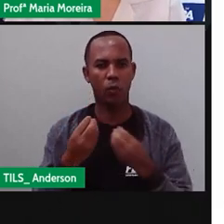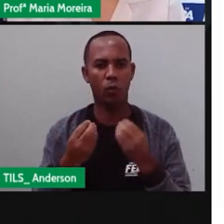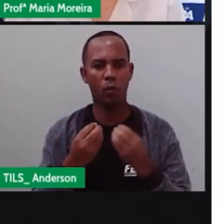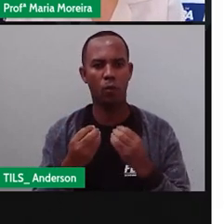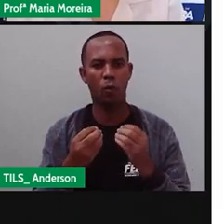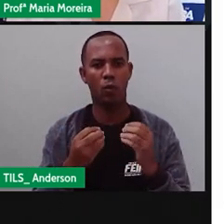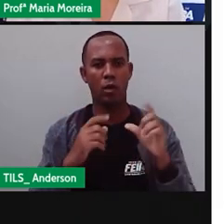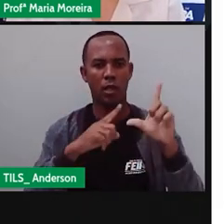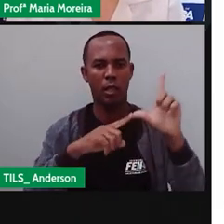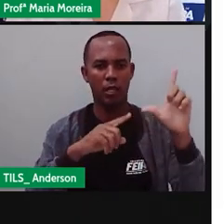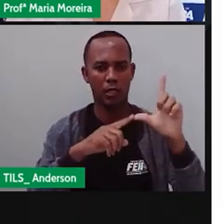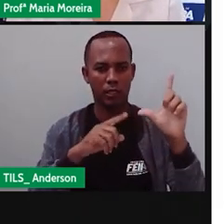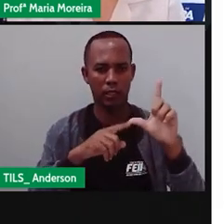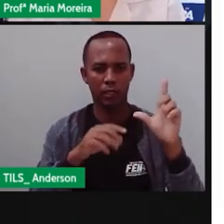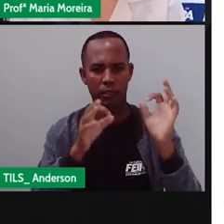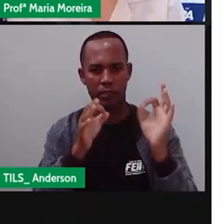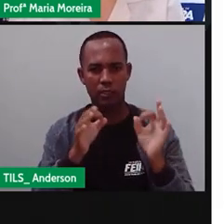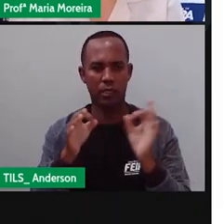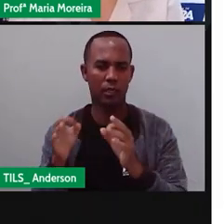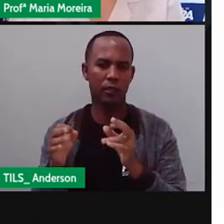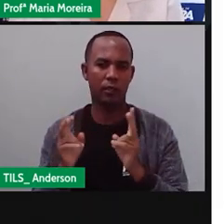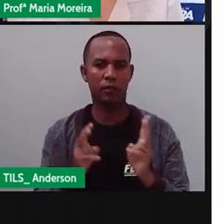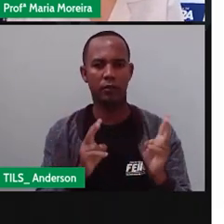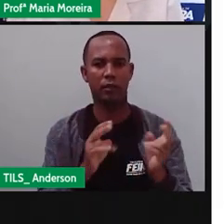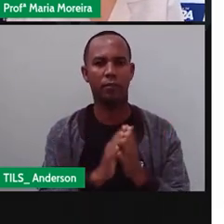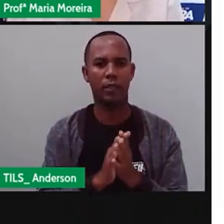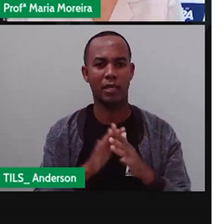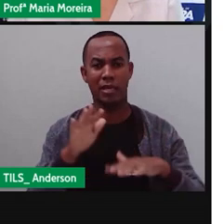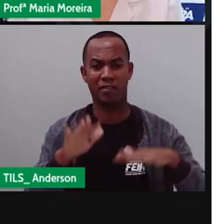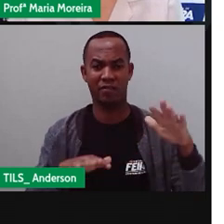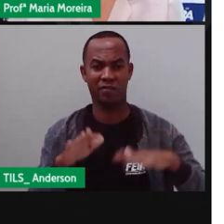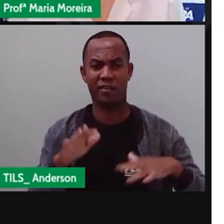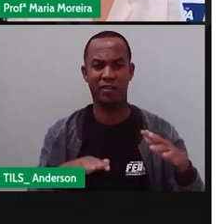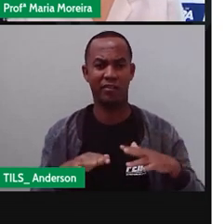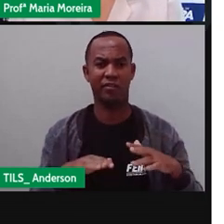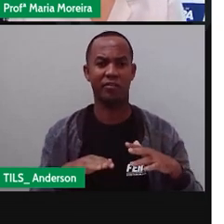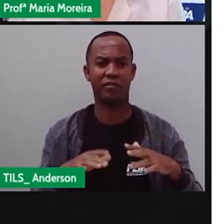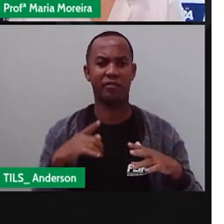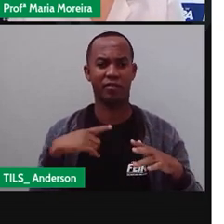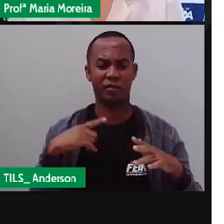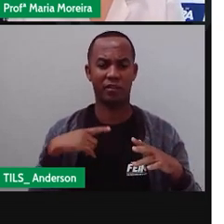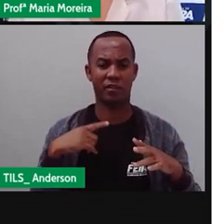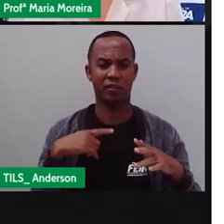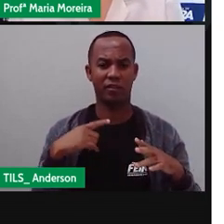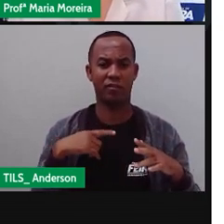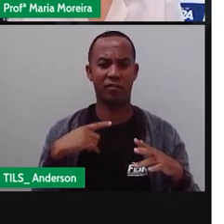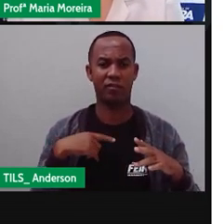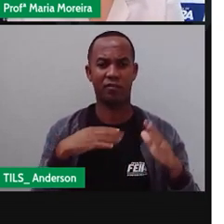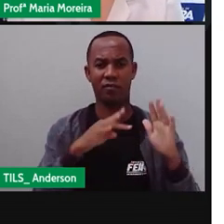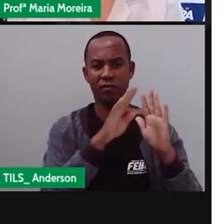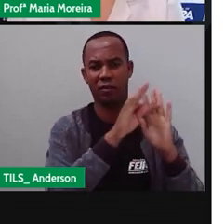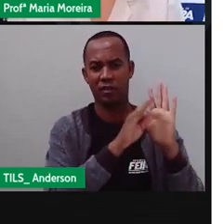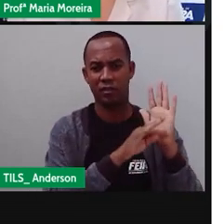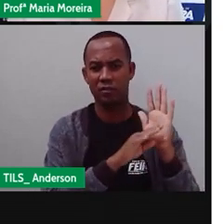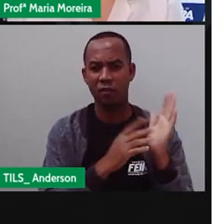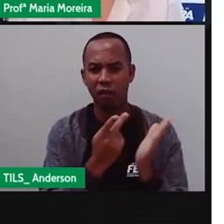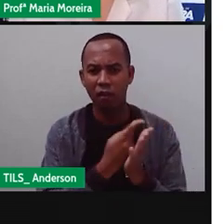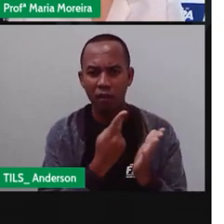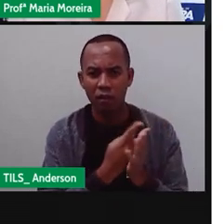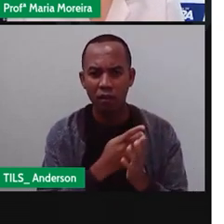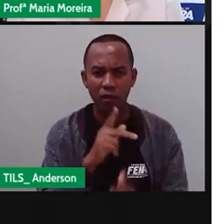letra. Olha o texto que tem aí. É um texto que tem alguns erros. Pedro, se você quiser pegar minha